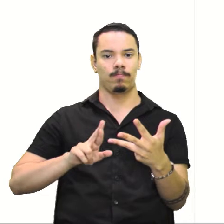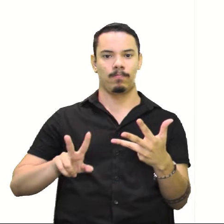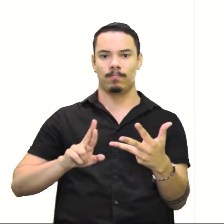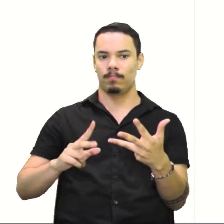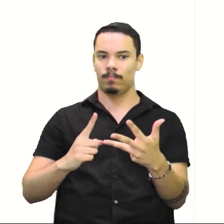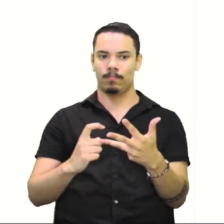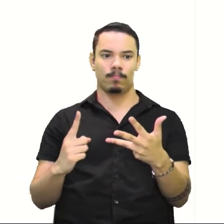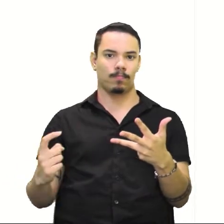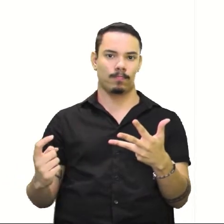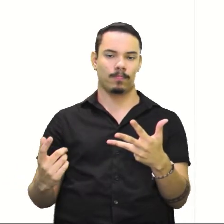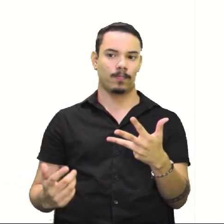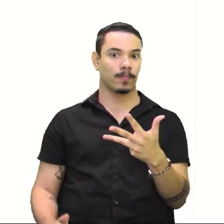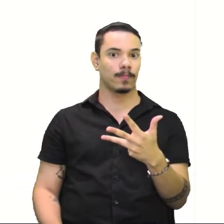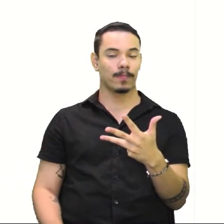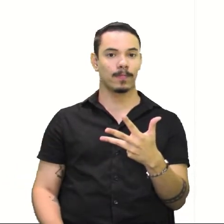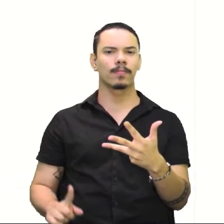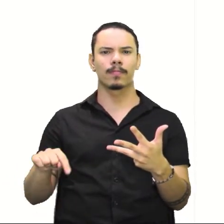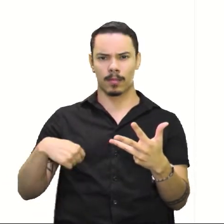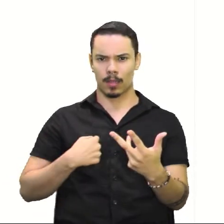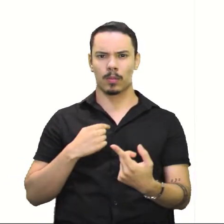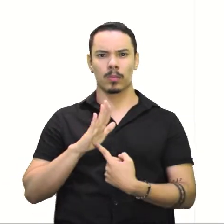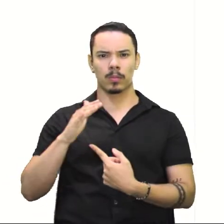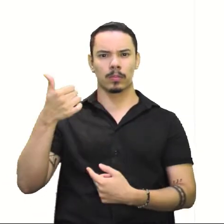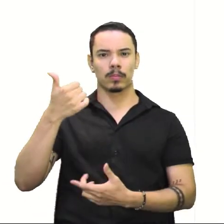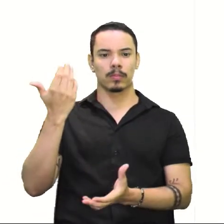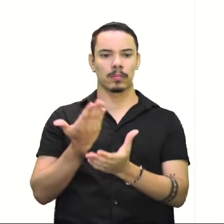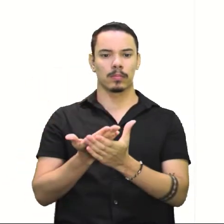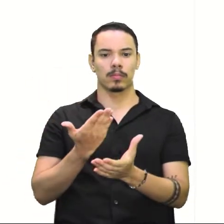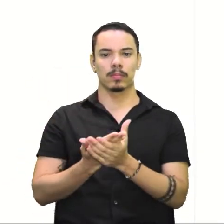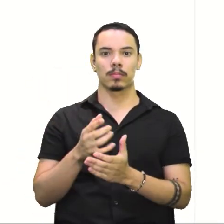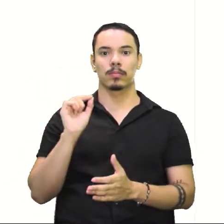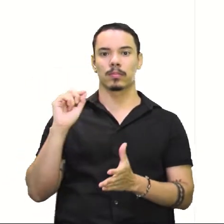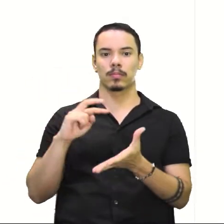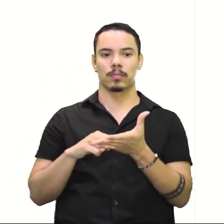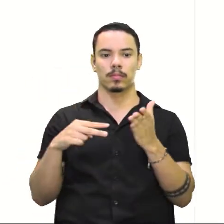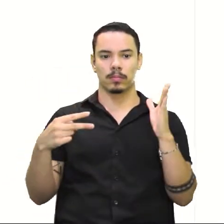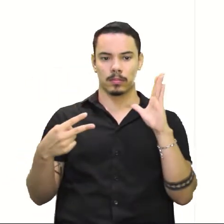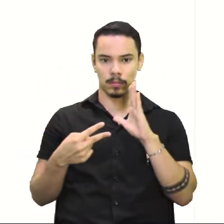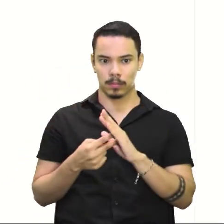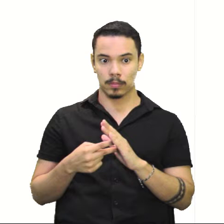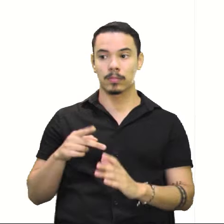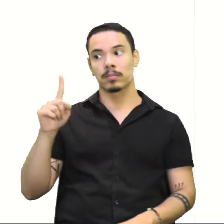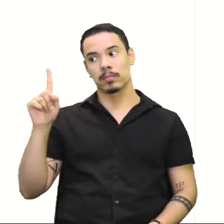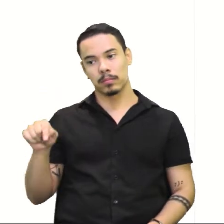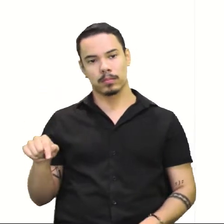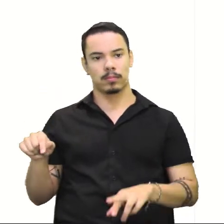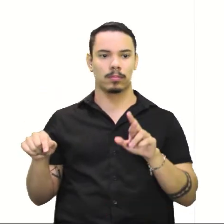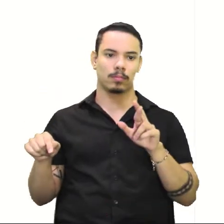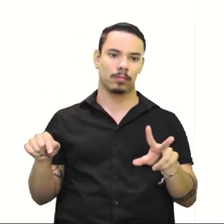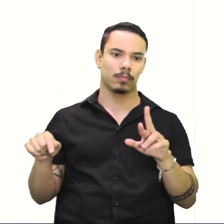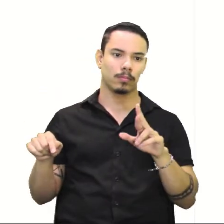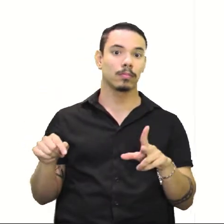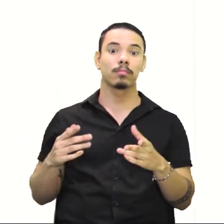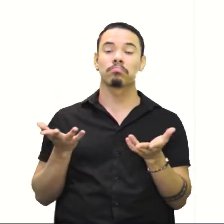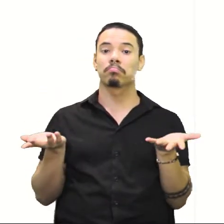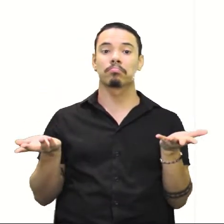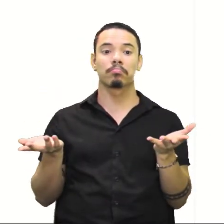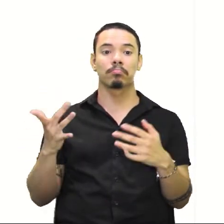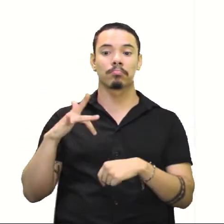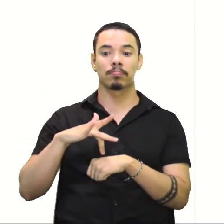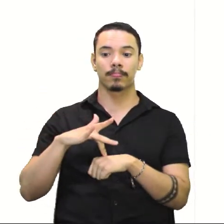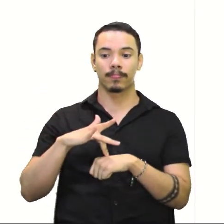polinomial? A gente mostrou na primeira aula, né, o que era uma expressão polinomial e o que não era. E essa aí se enquadra em